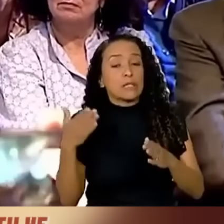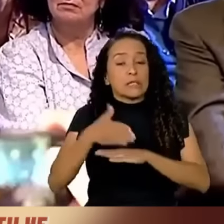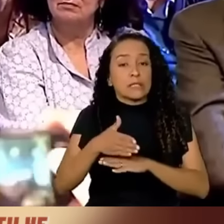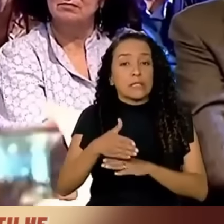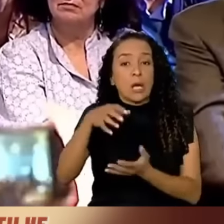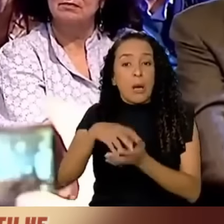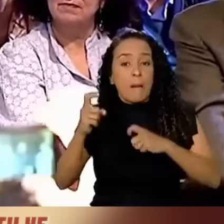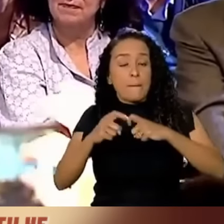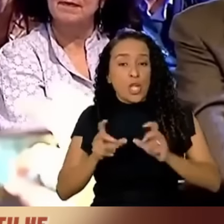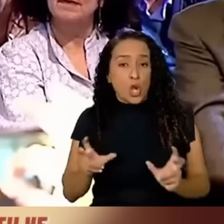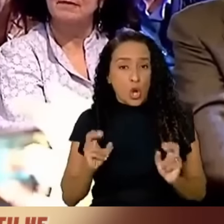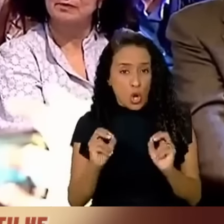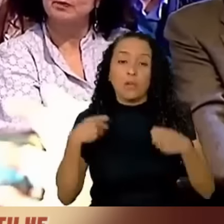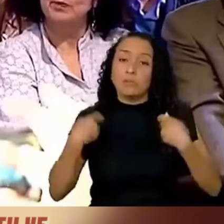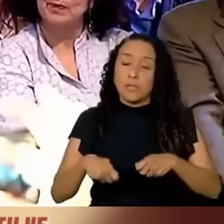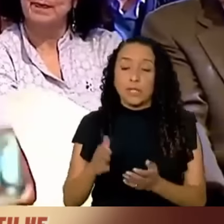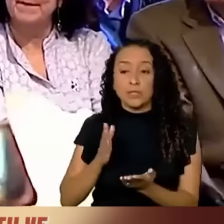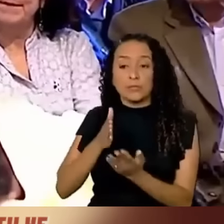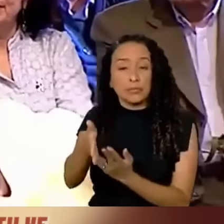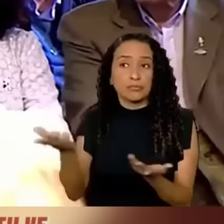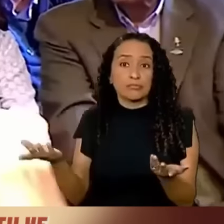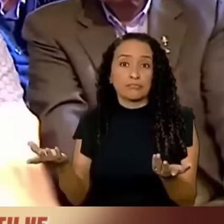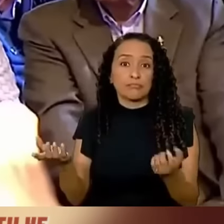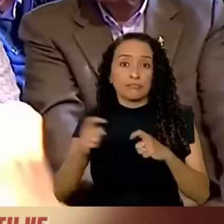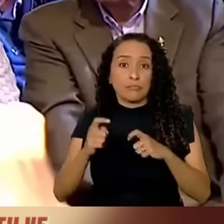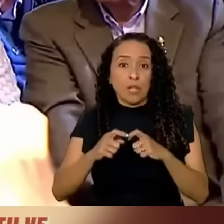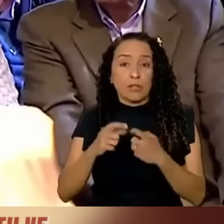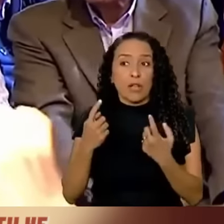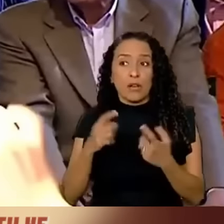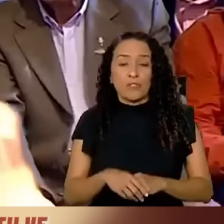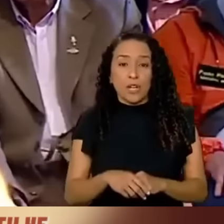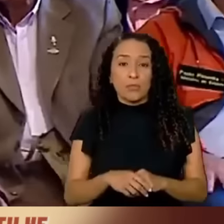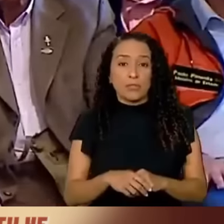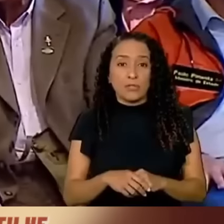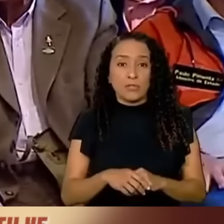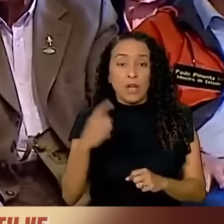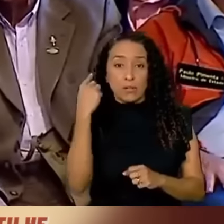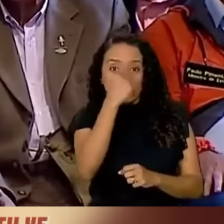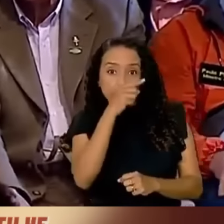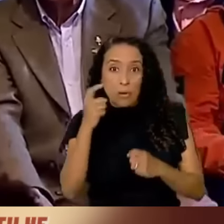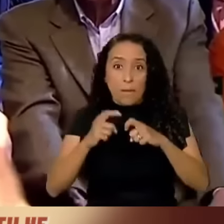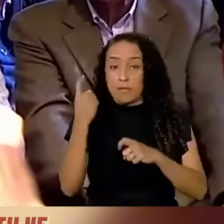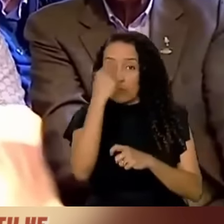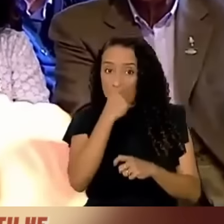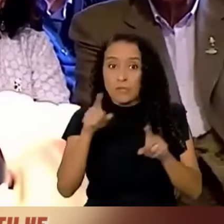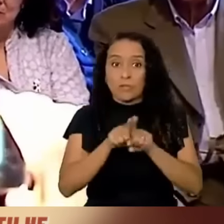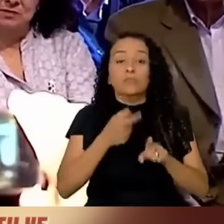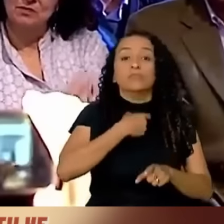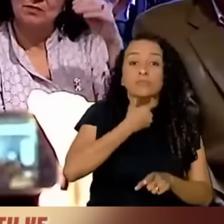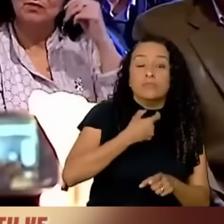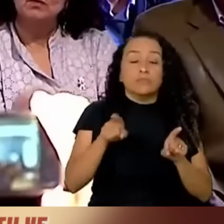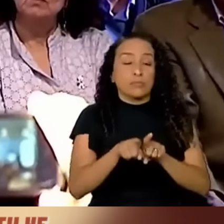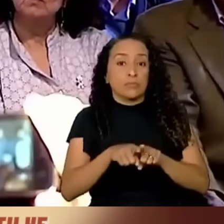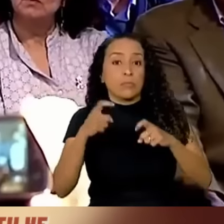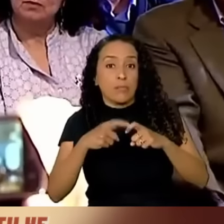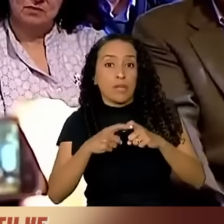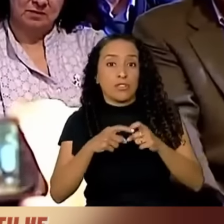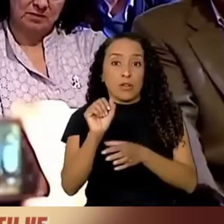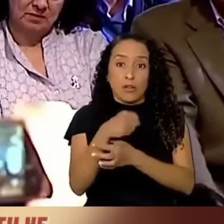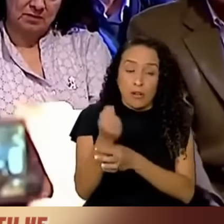um oncologista, você precisa procurar um oftalmologista, você precisa procurar, sabe, um médico otorrino, você precisa